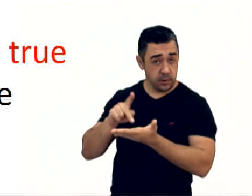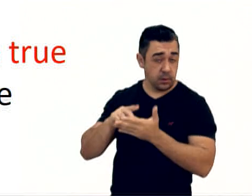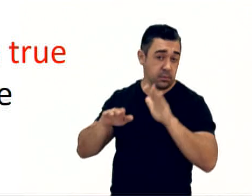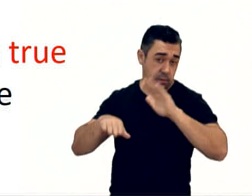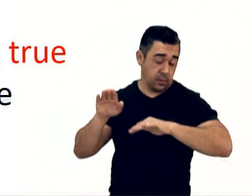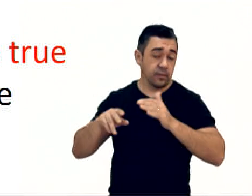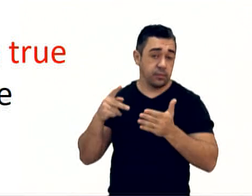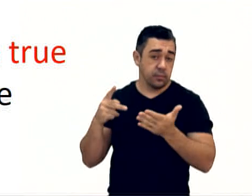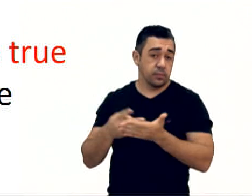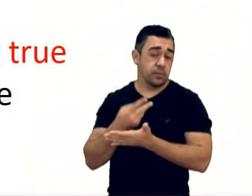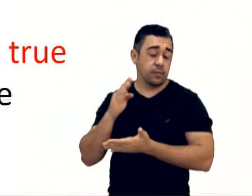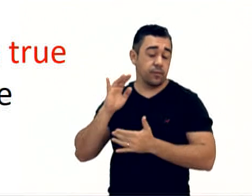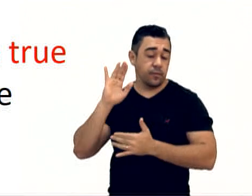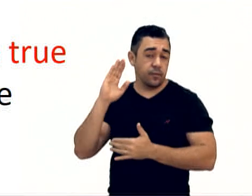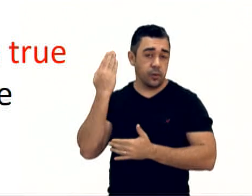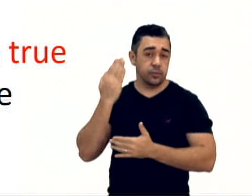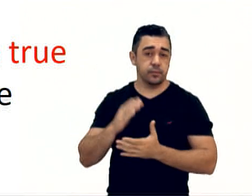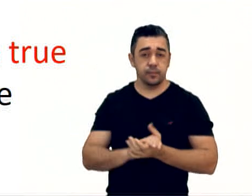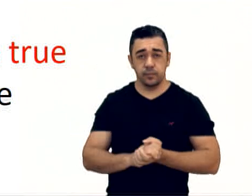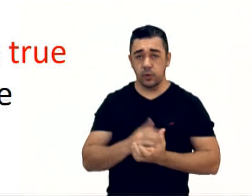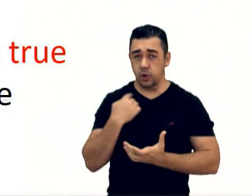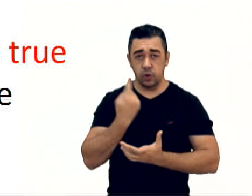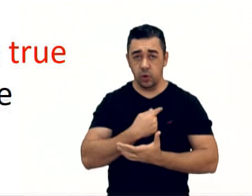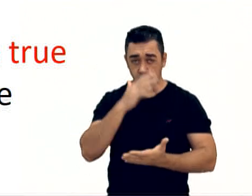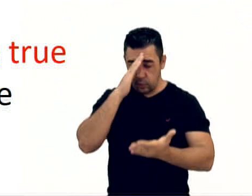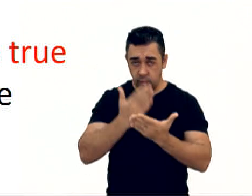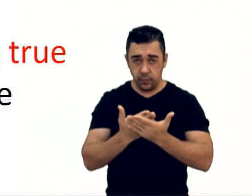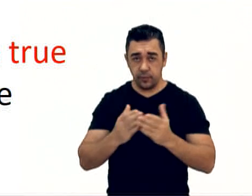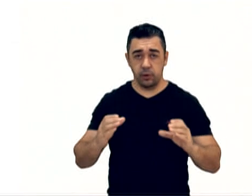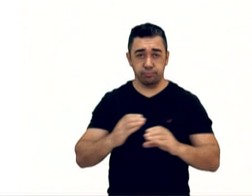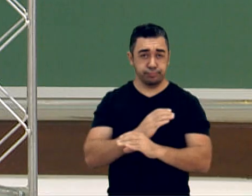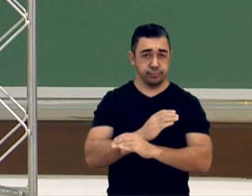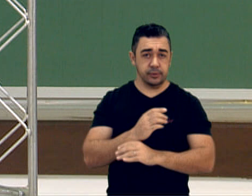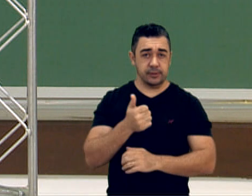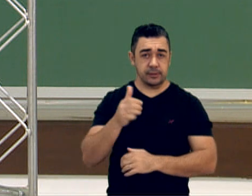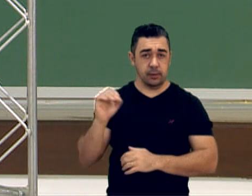já vimos que não podemos acreditar em tudo que está na internet.